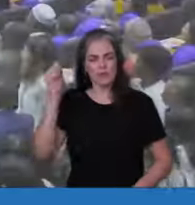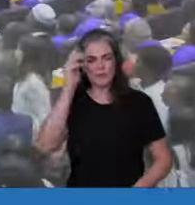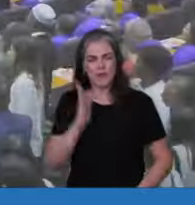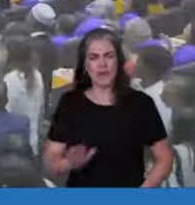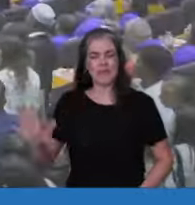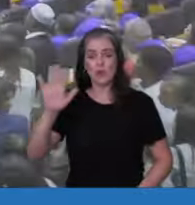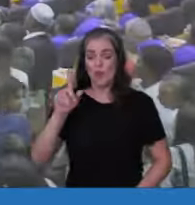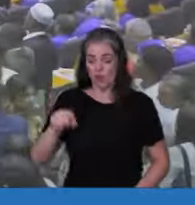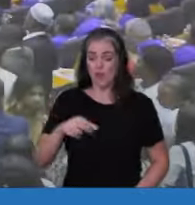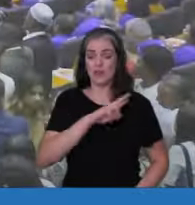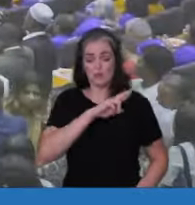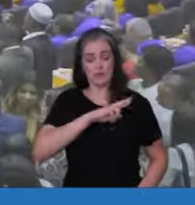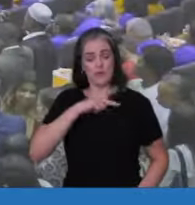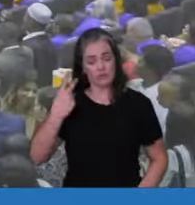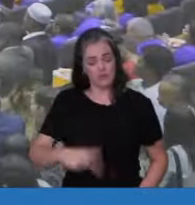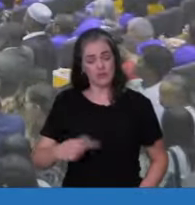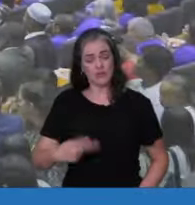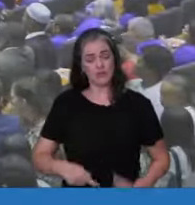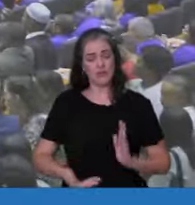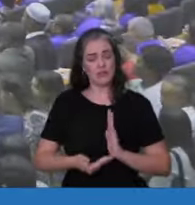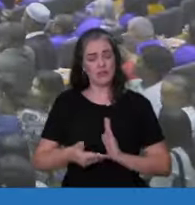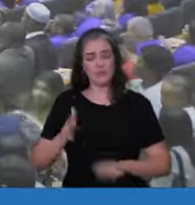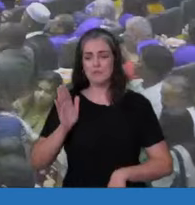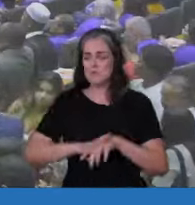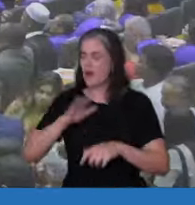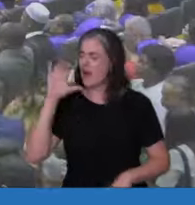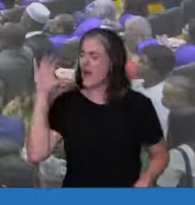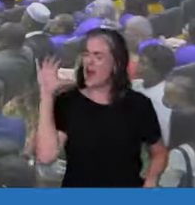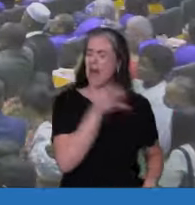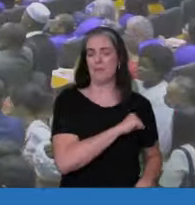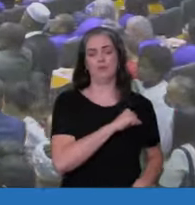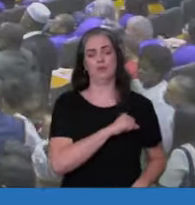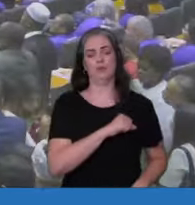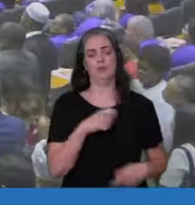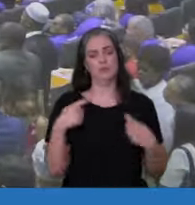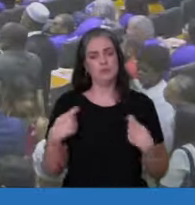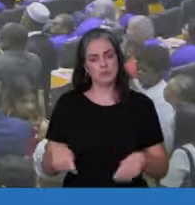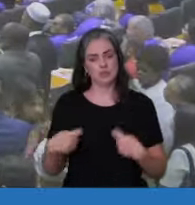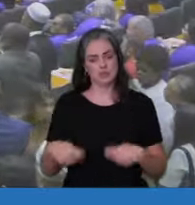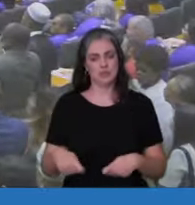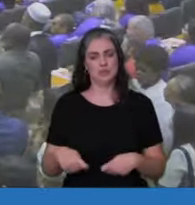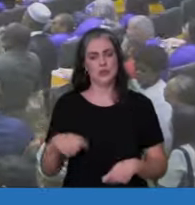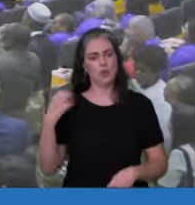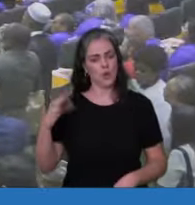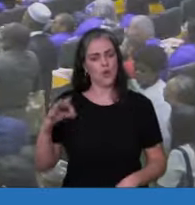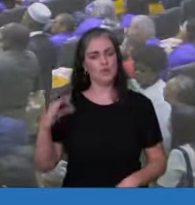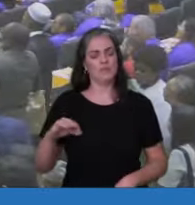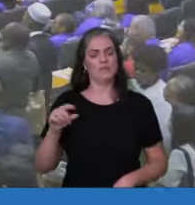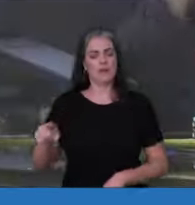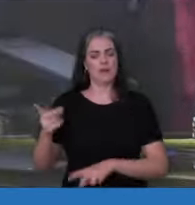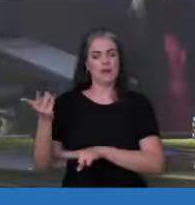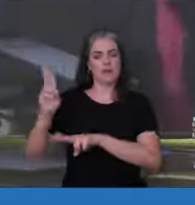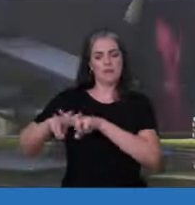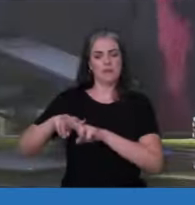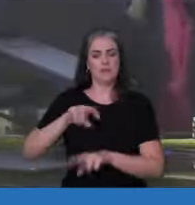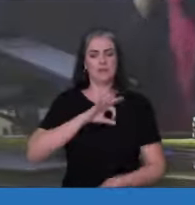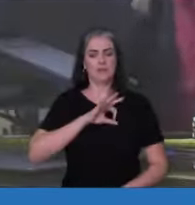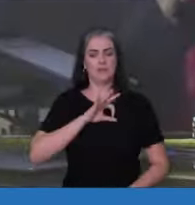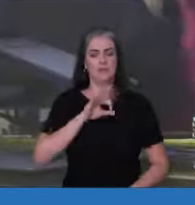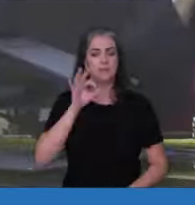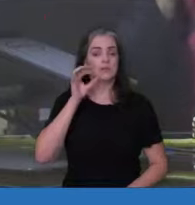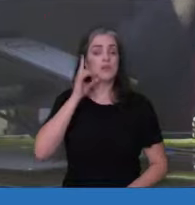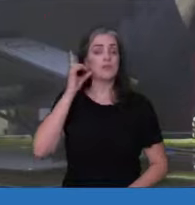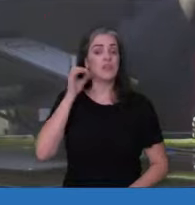desse parlamento, de forma mais célere possível, ratificar a prisão de um deputado federal que tem nas